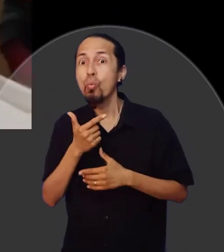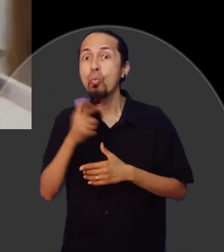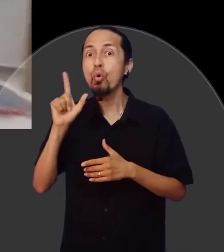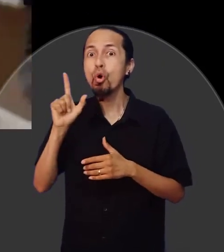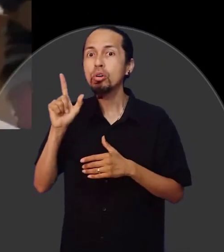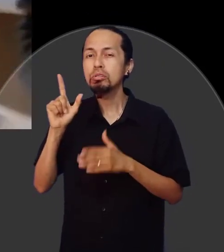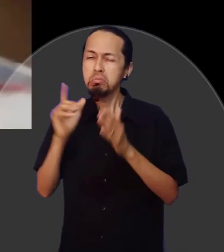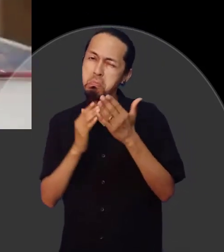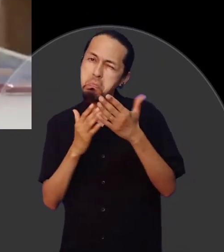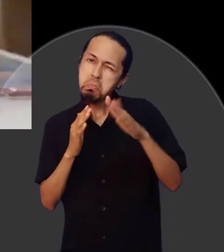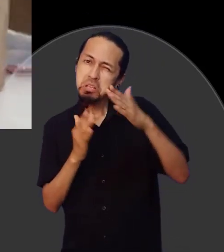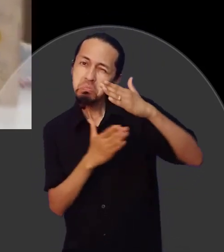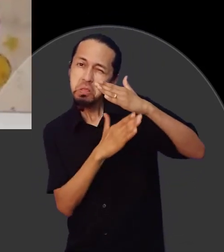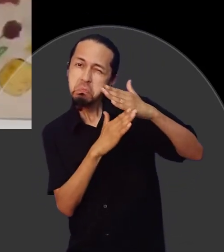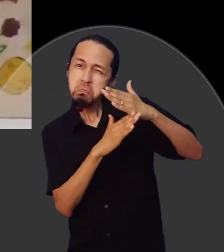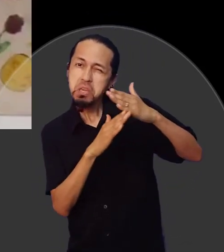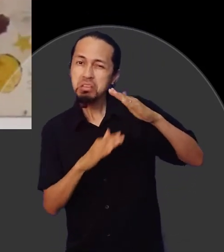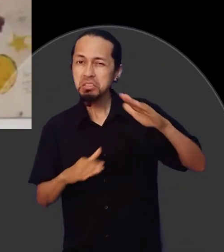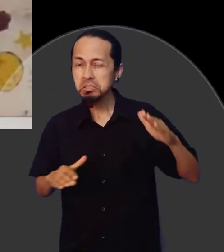mais intermediário.